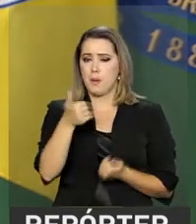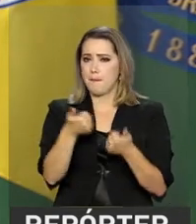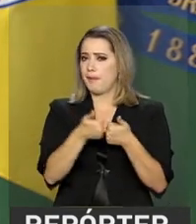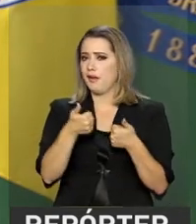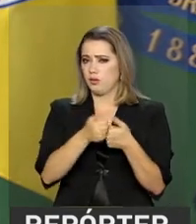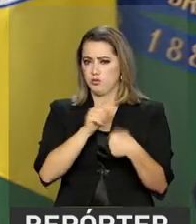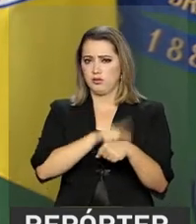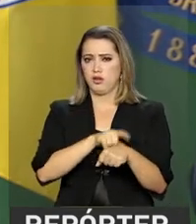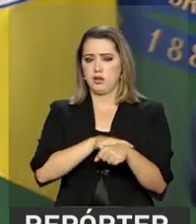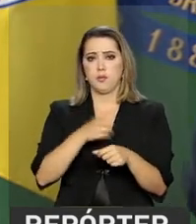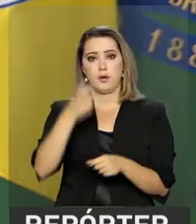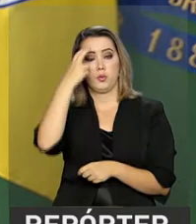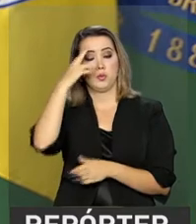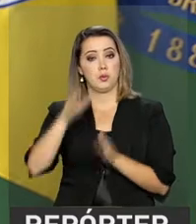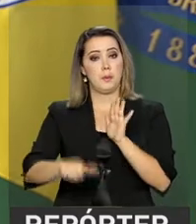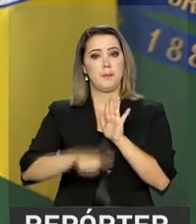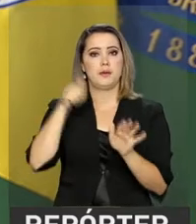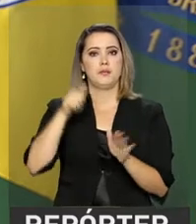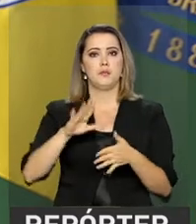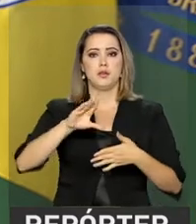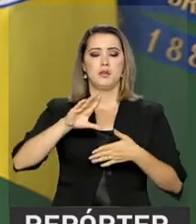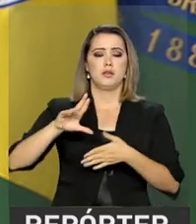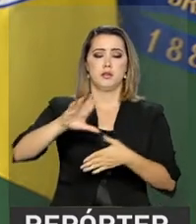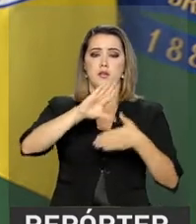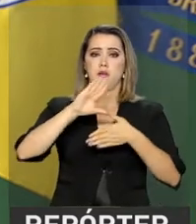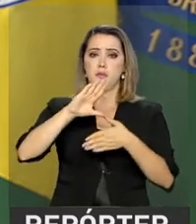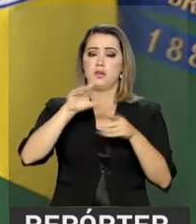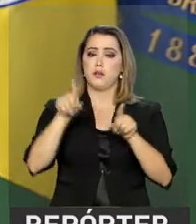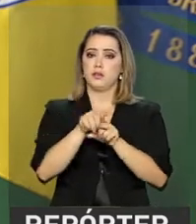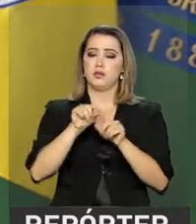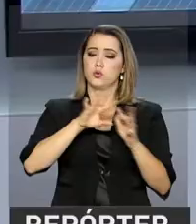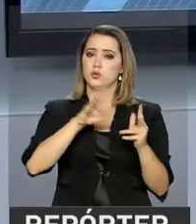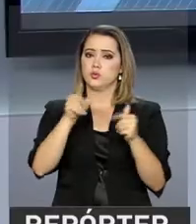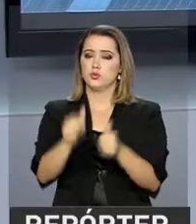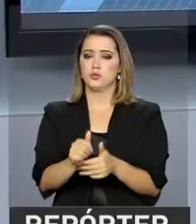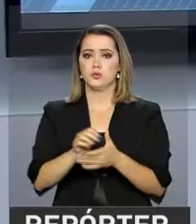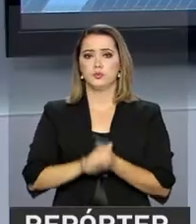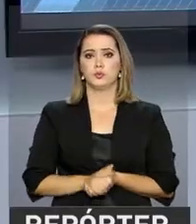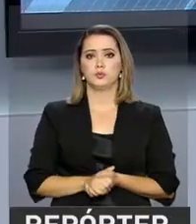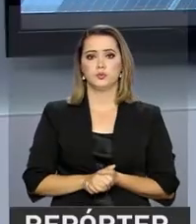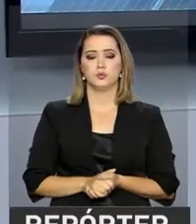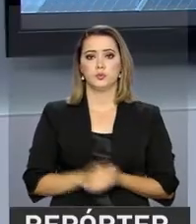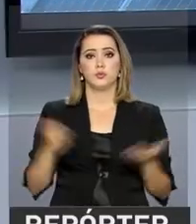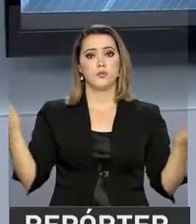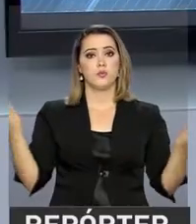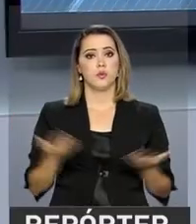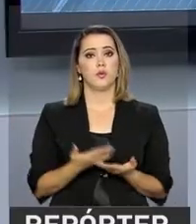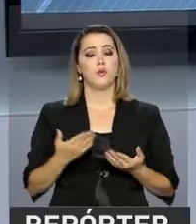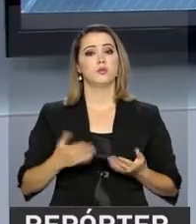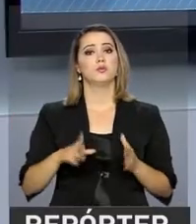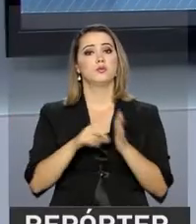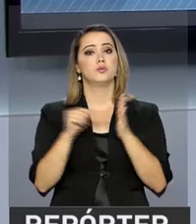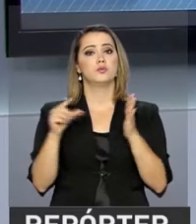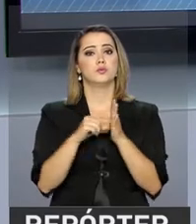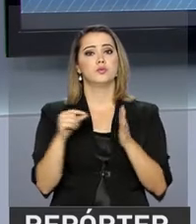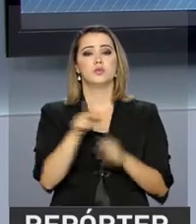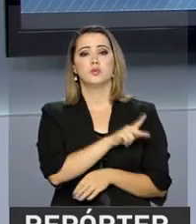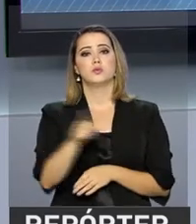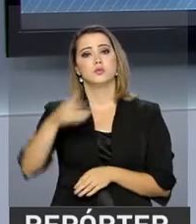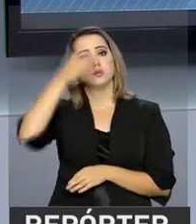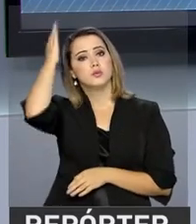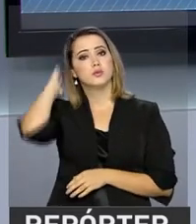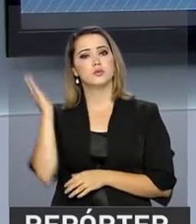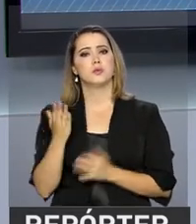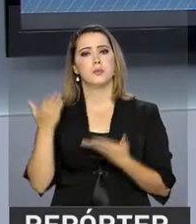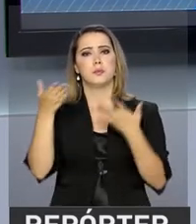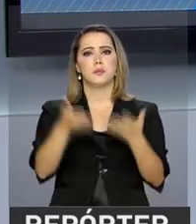brasileira serão as primeiras da américa latina e quem sabe do mundo e ainda hoje no palácio do planalto o presidente michel